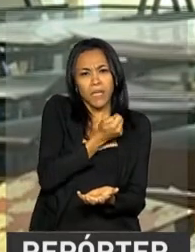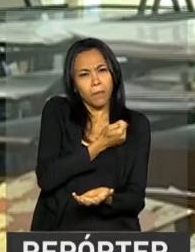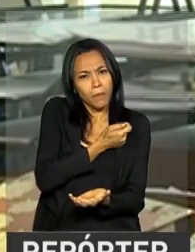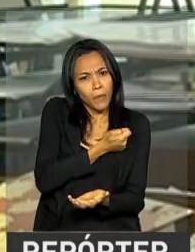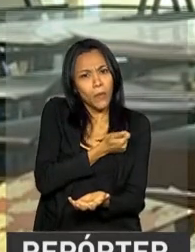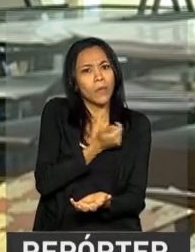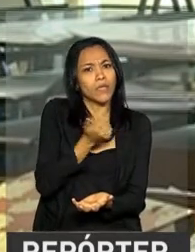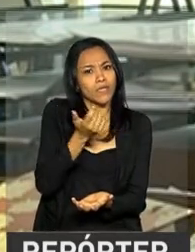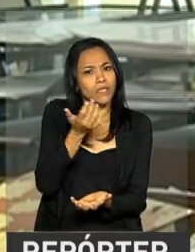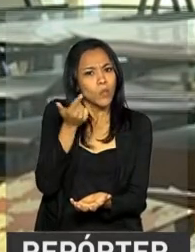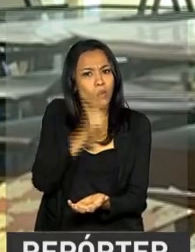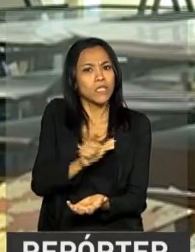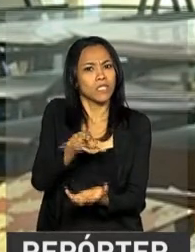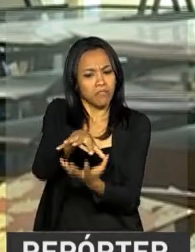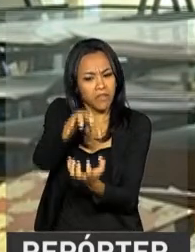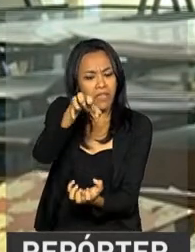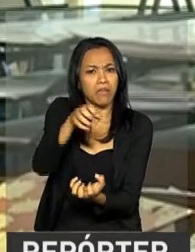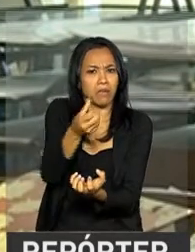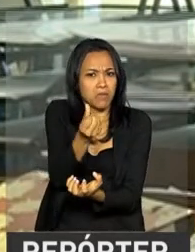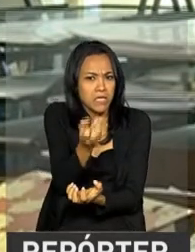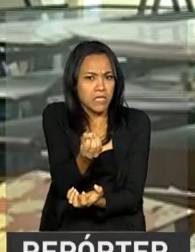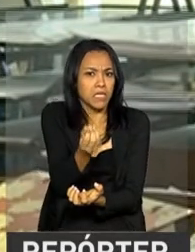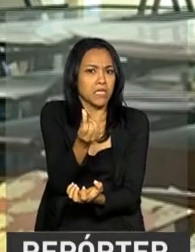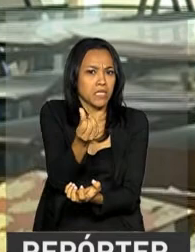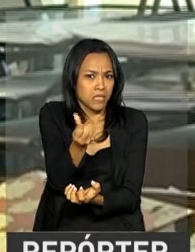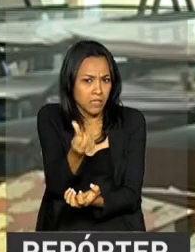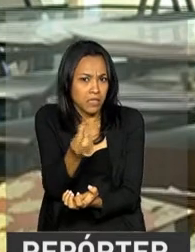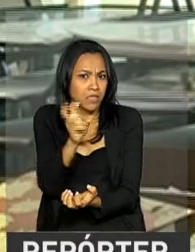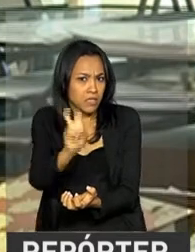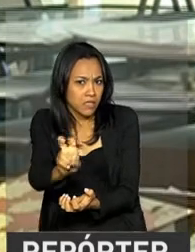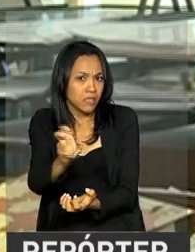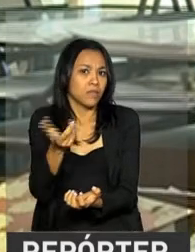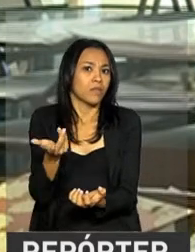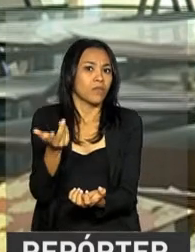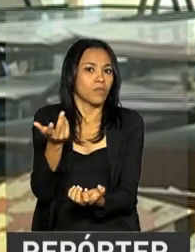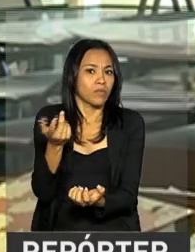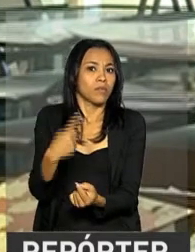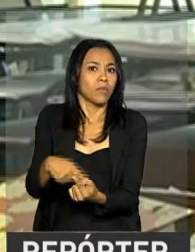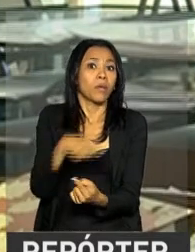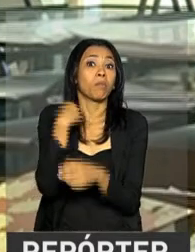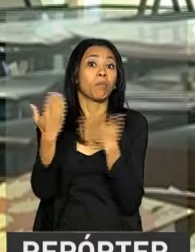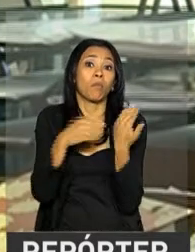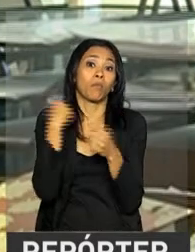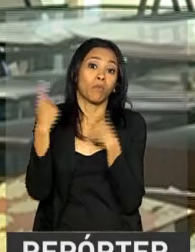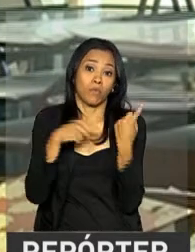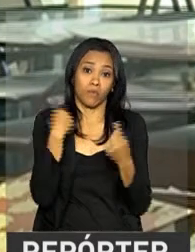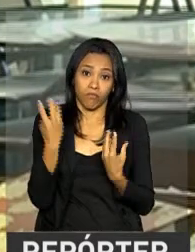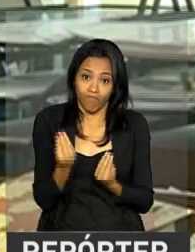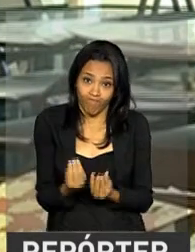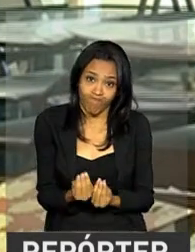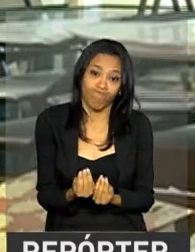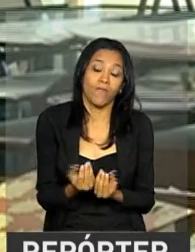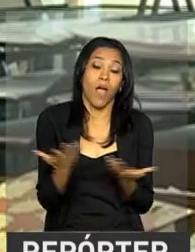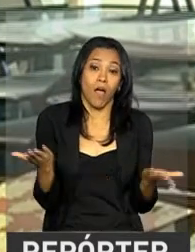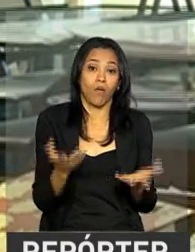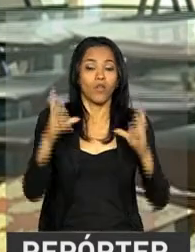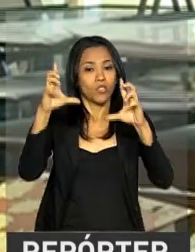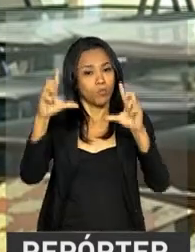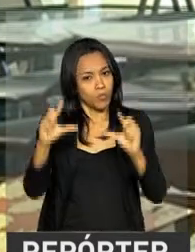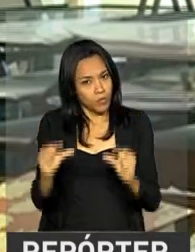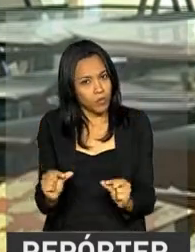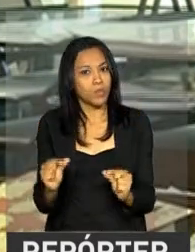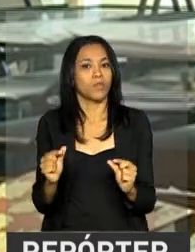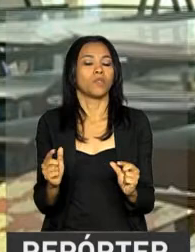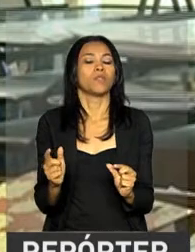chegavam no topo a partir de 60 65 anos em função dos altos níveis de mortalidade com essa diminuição da